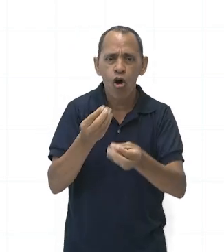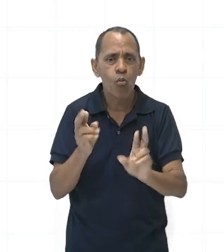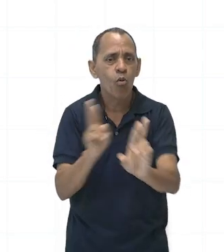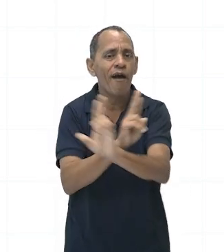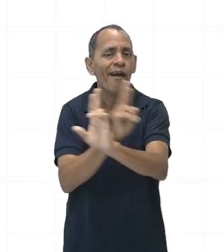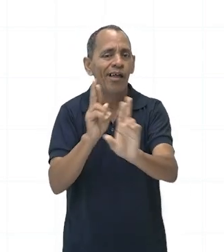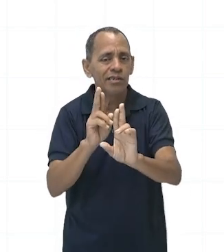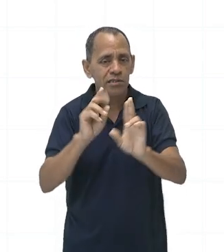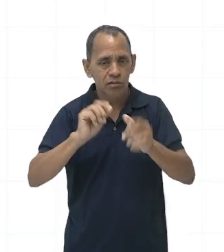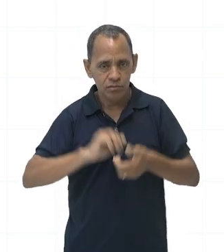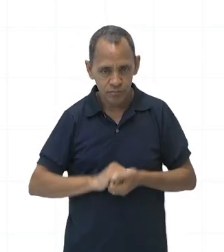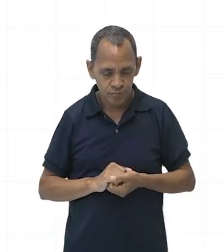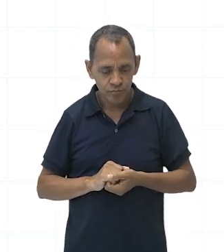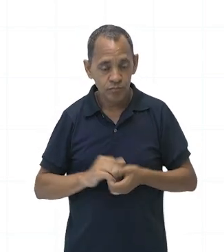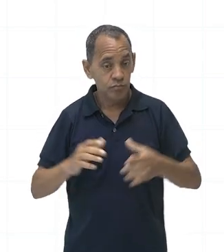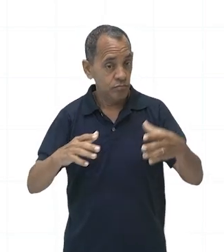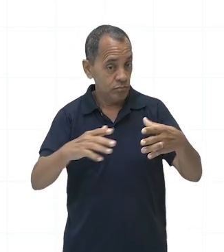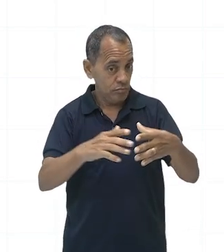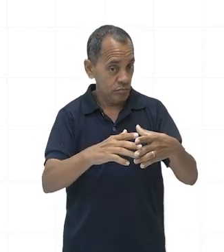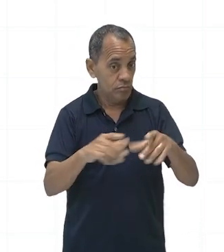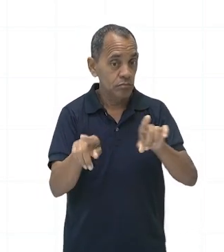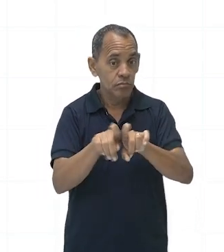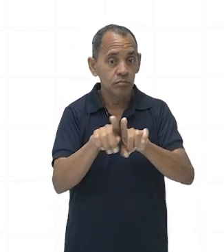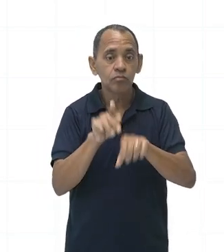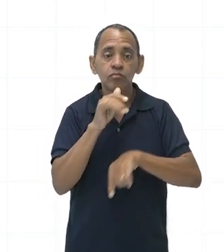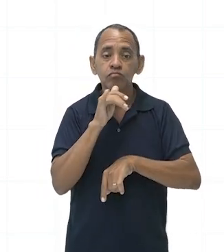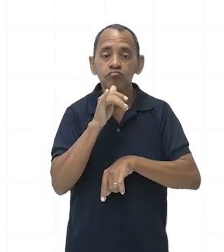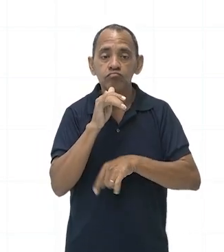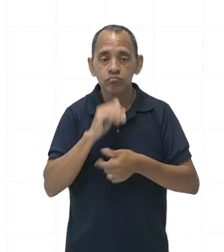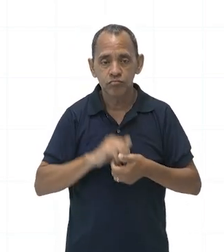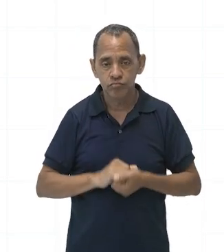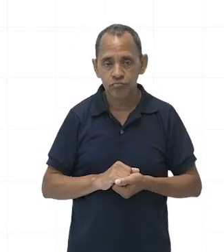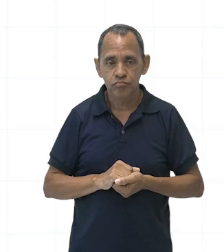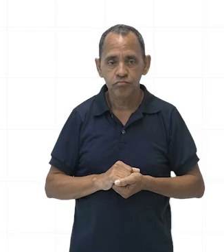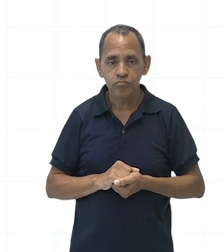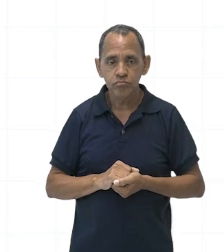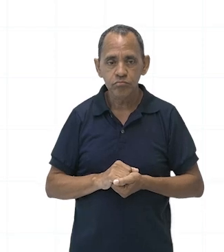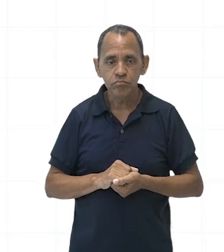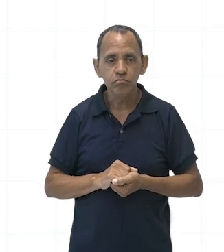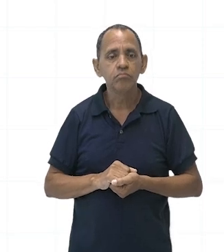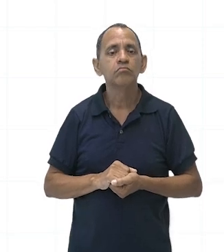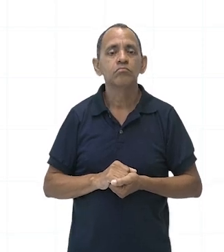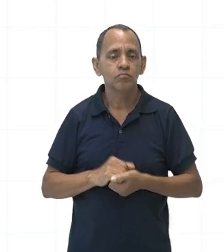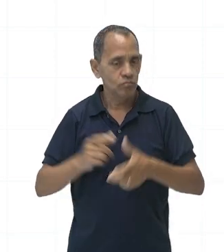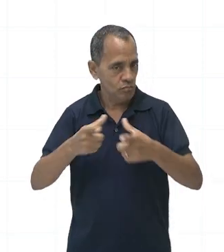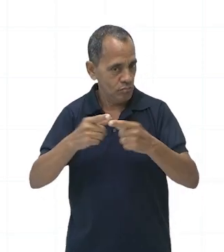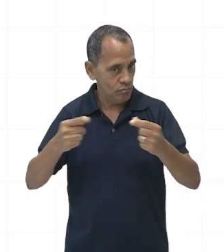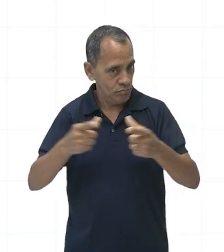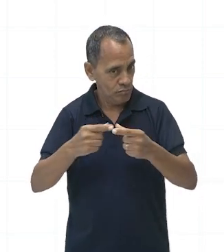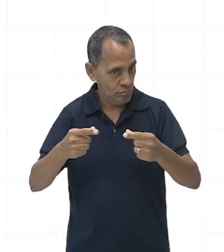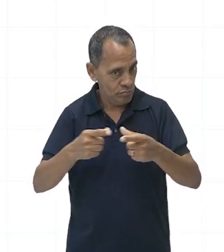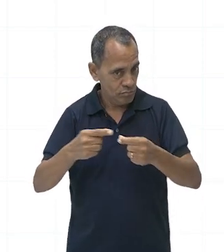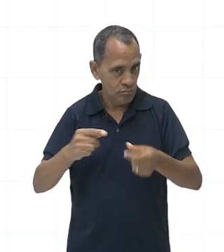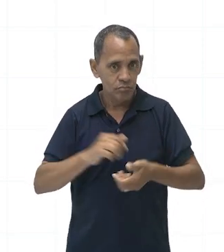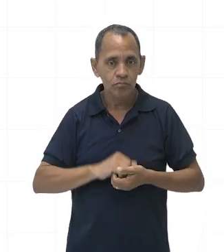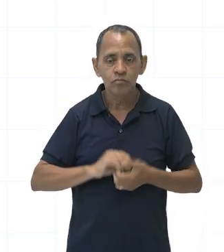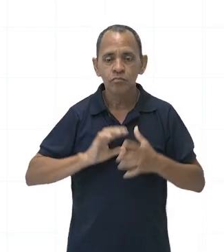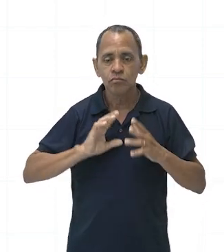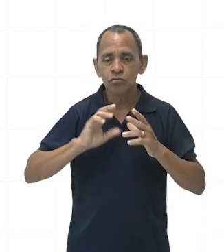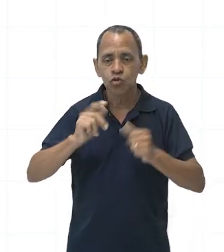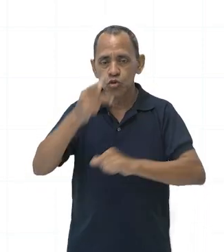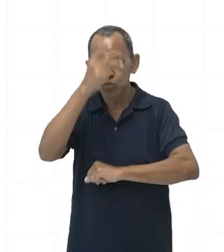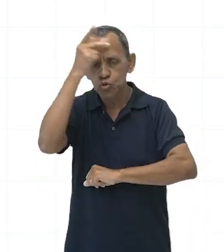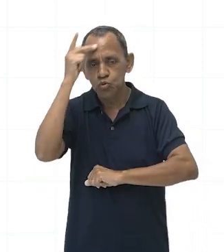relação àquele grupo. Como exemplo, eu falei para vocês aí a questão dos japoneses, né? Todo mundo que a gente vê que